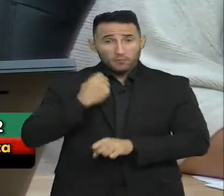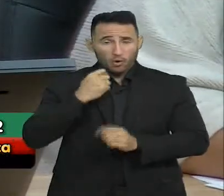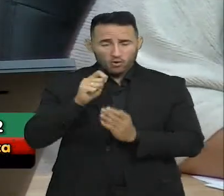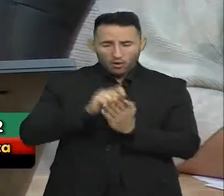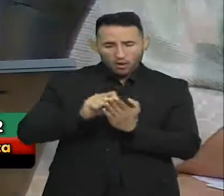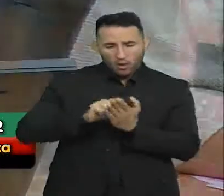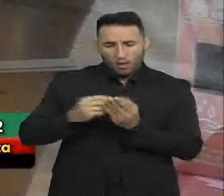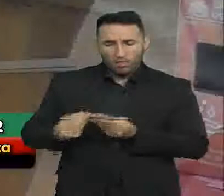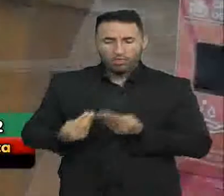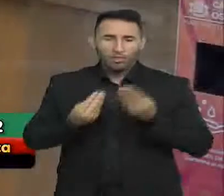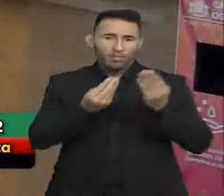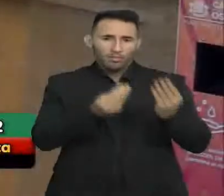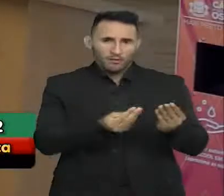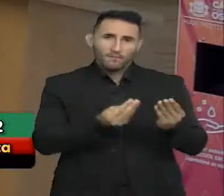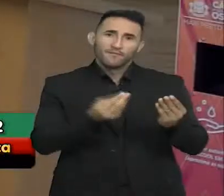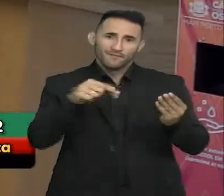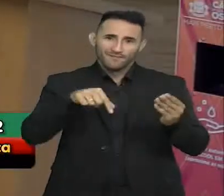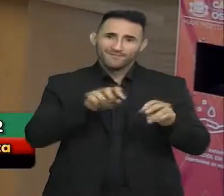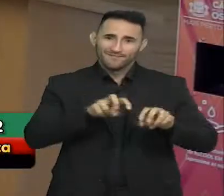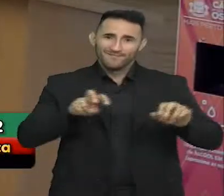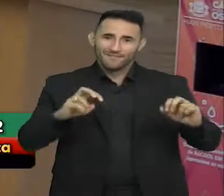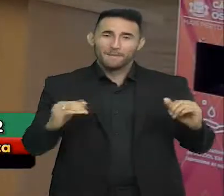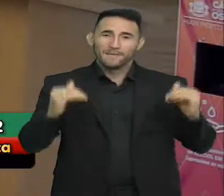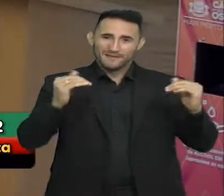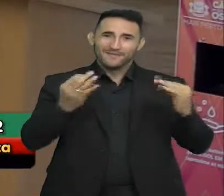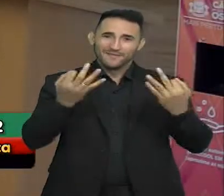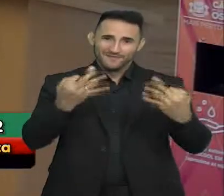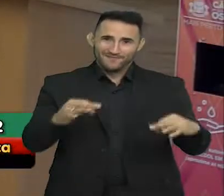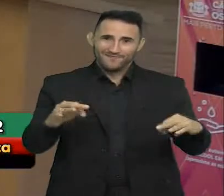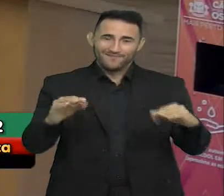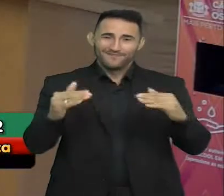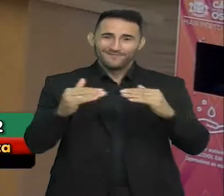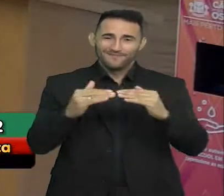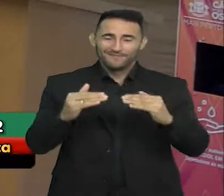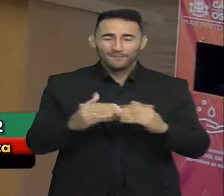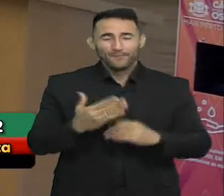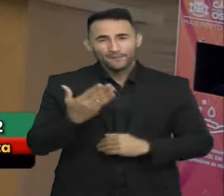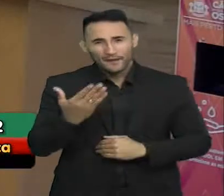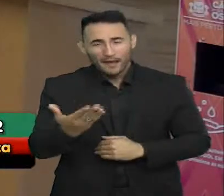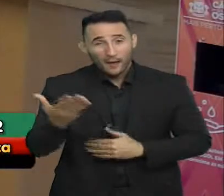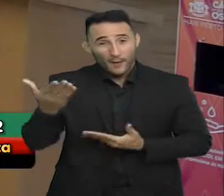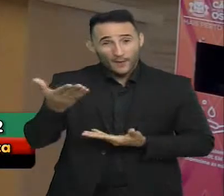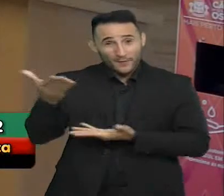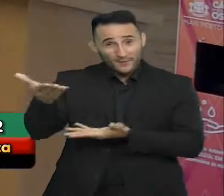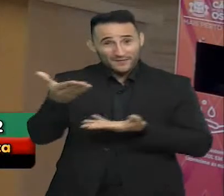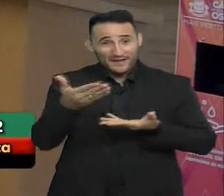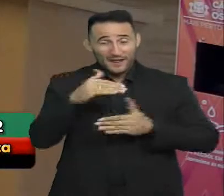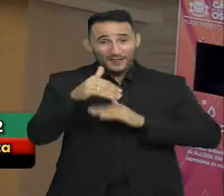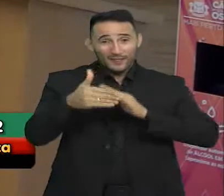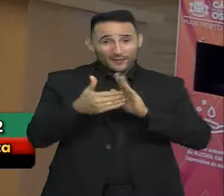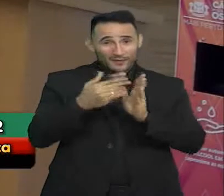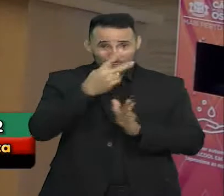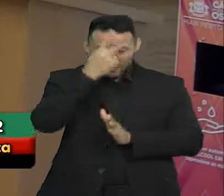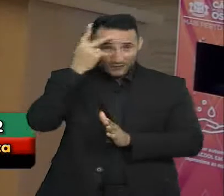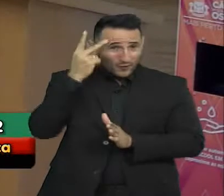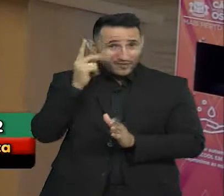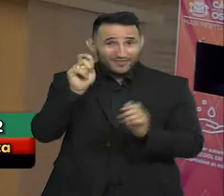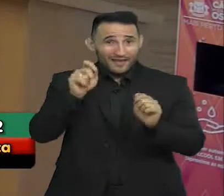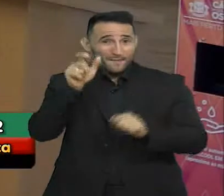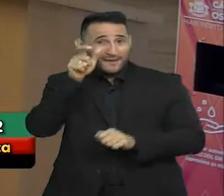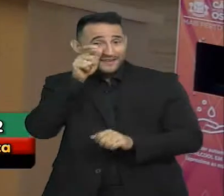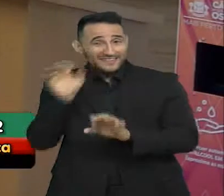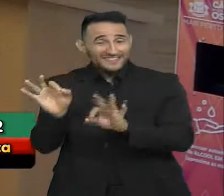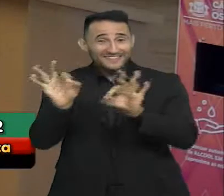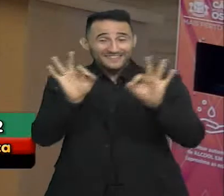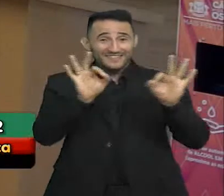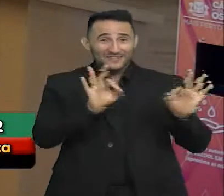perguntas por escrito para nós aqui da mesa, tá bom? E agora eu gostaria de convidar a todas e todos para assistir um